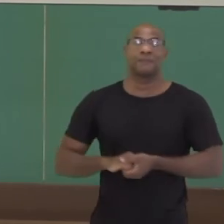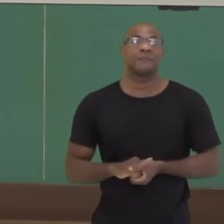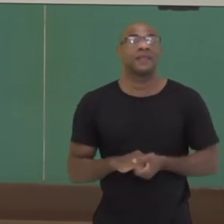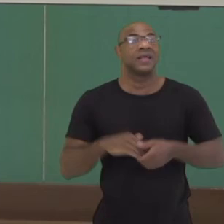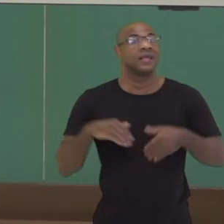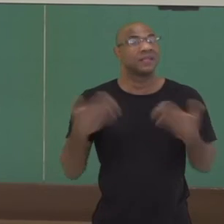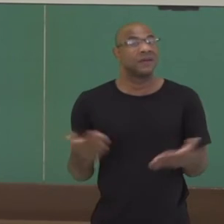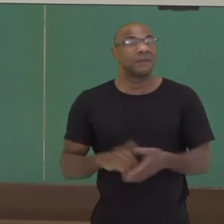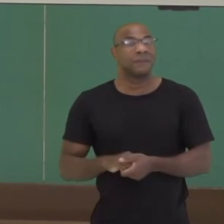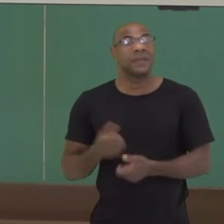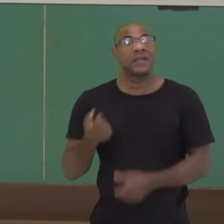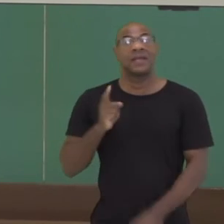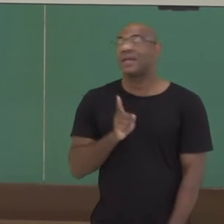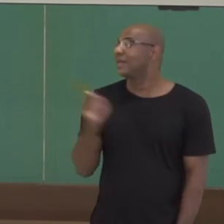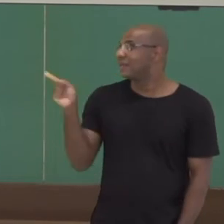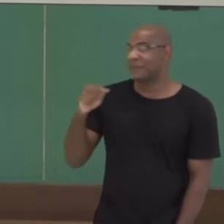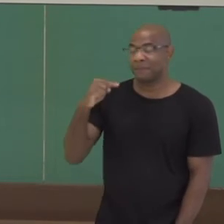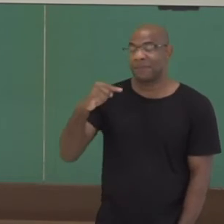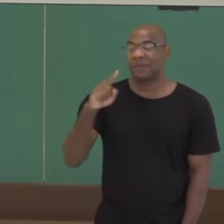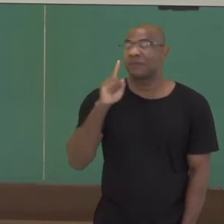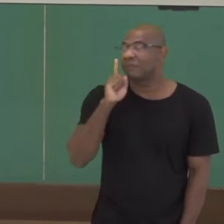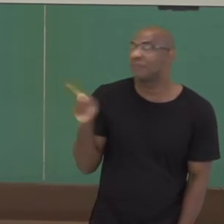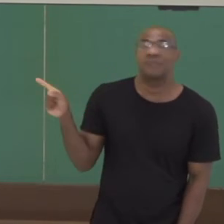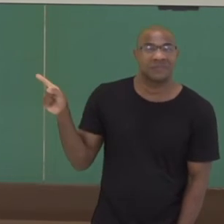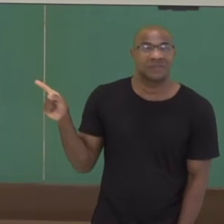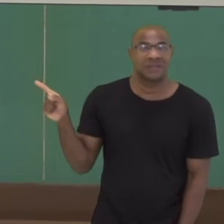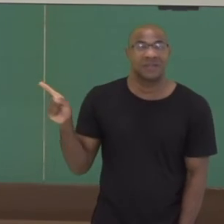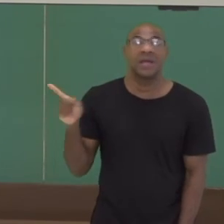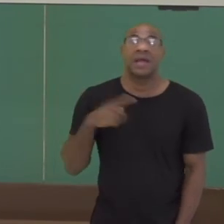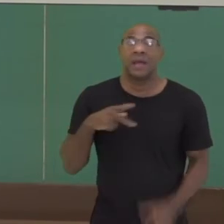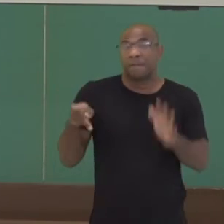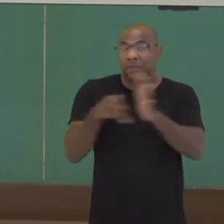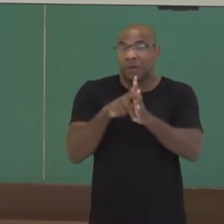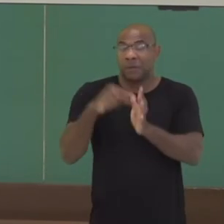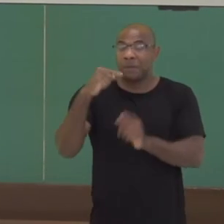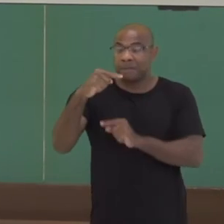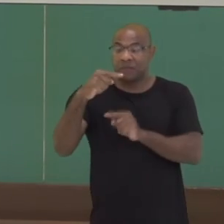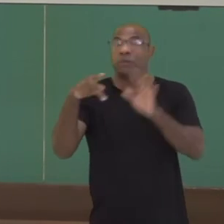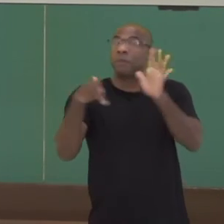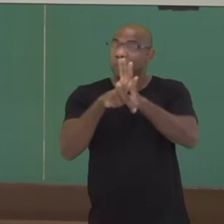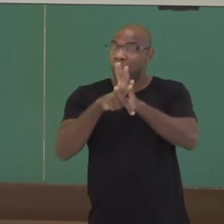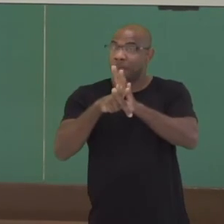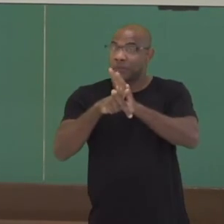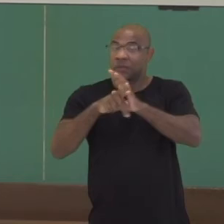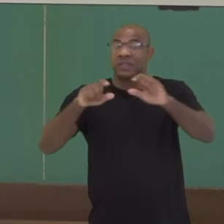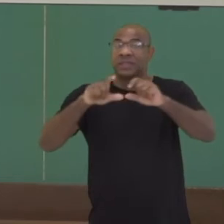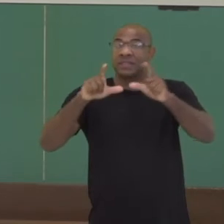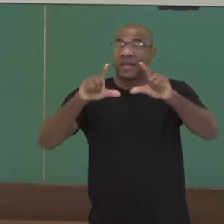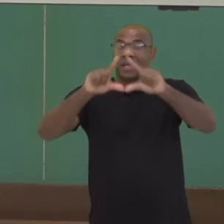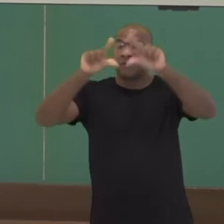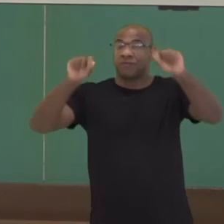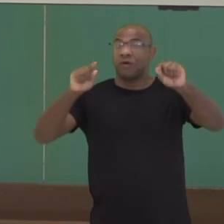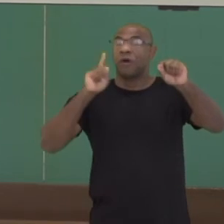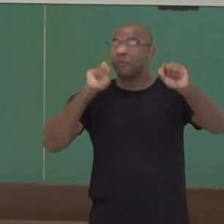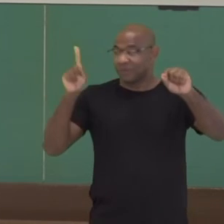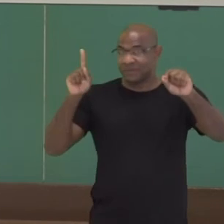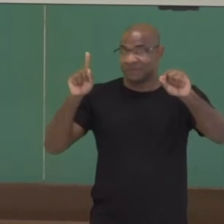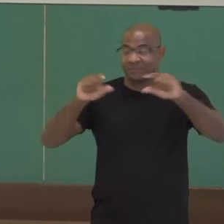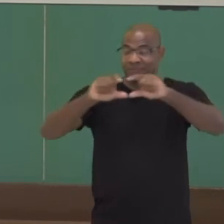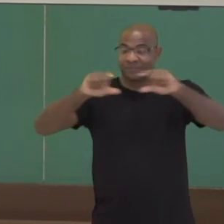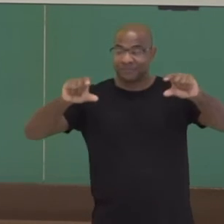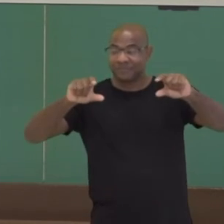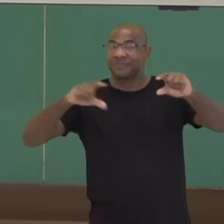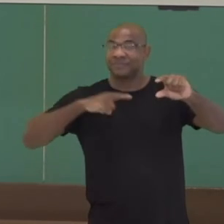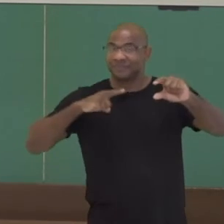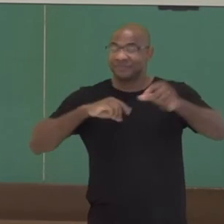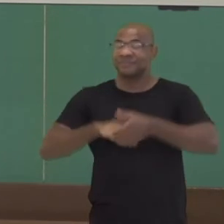Então, esse menos aqui é o menos da fórmula, da expressão. Esse menos que está aqui é o